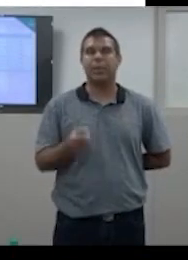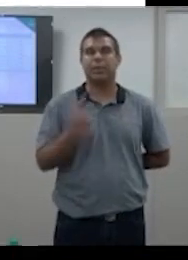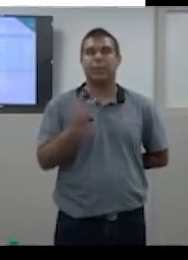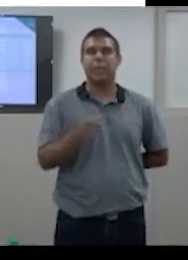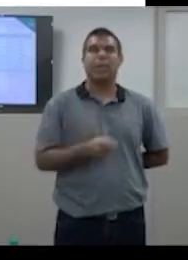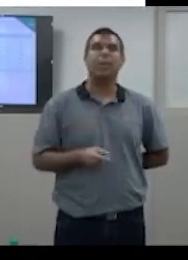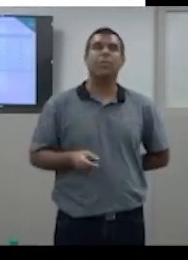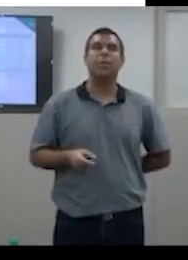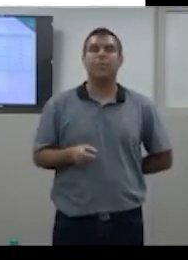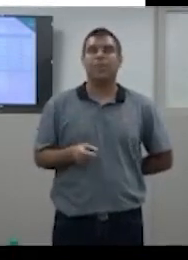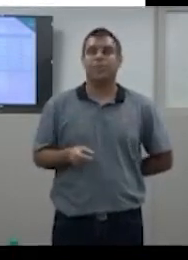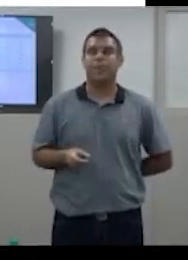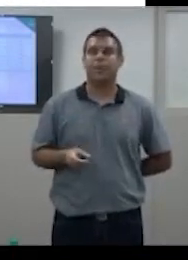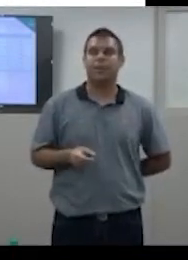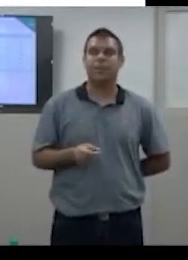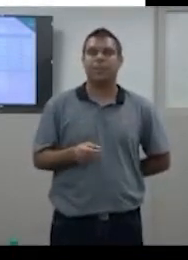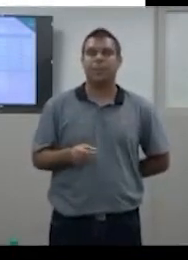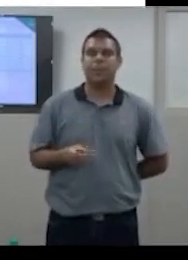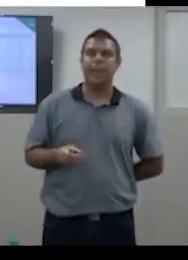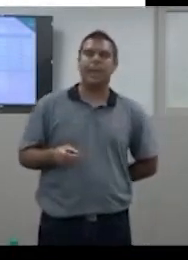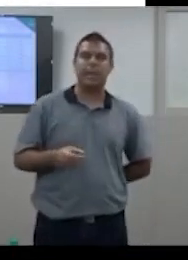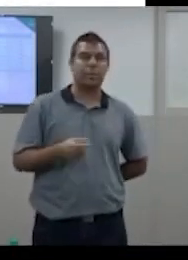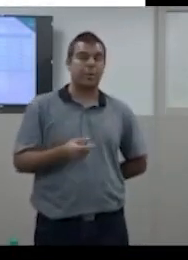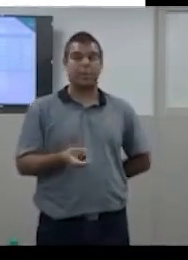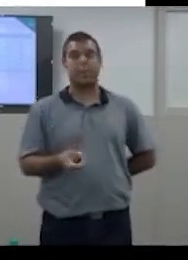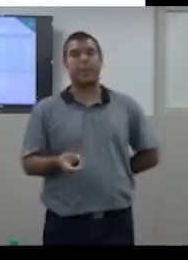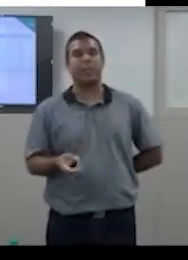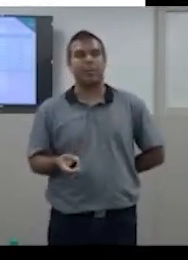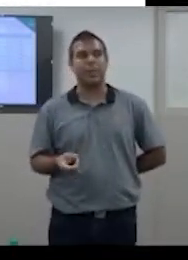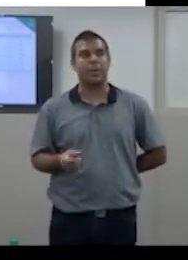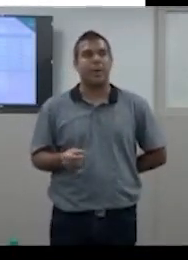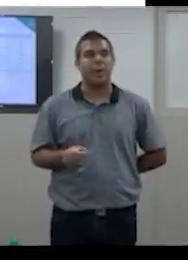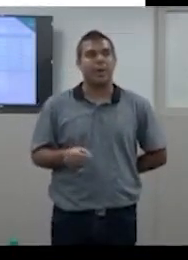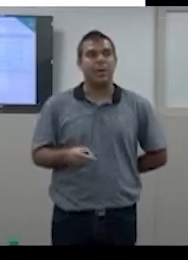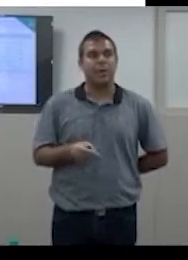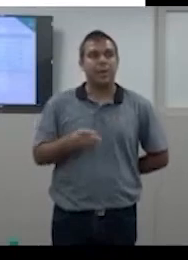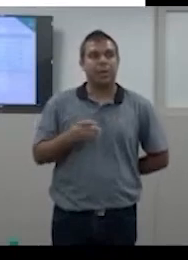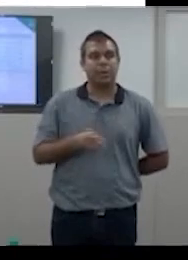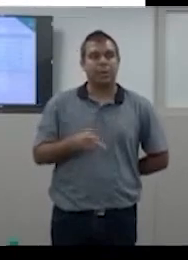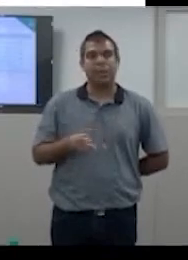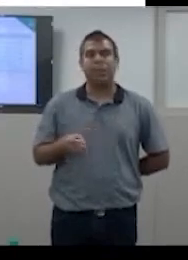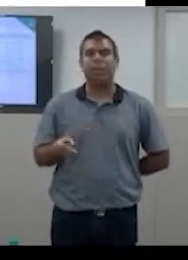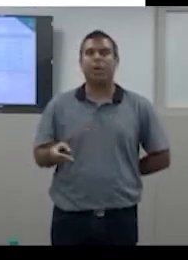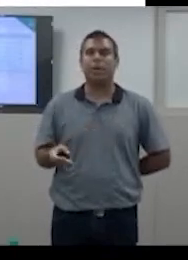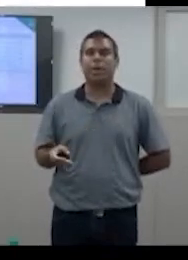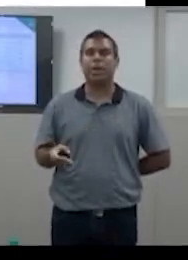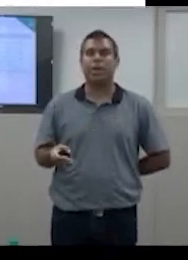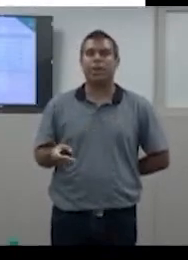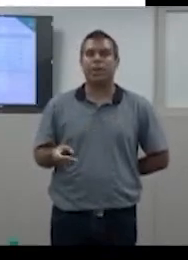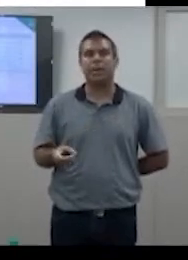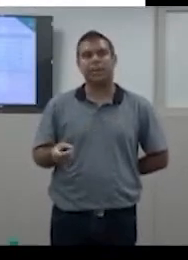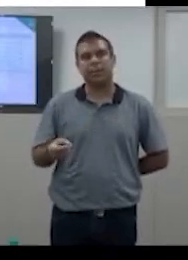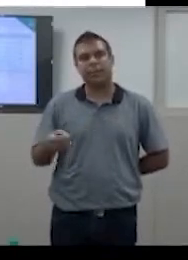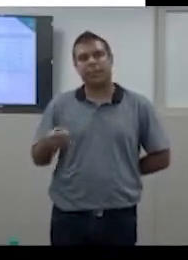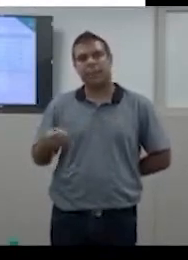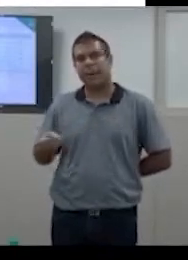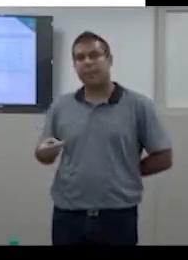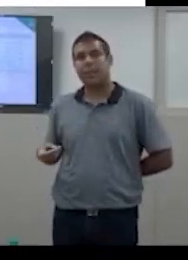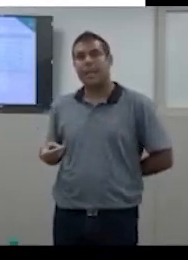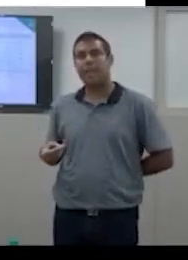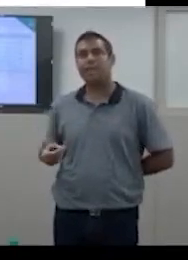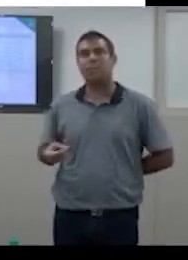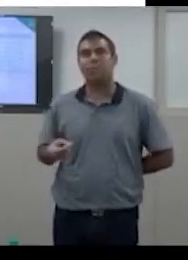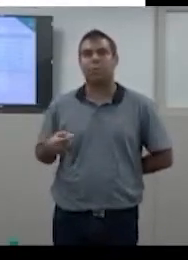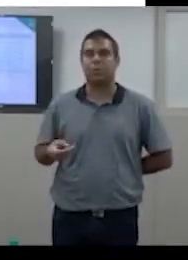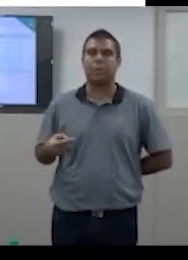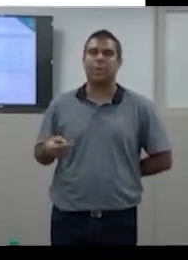com esses correspondentes. O alumínio, por exemplo, quando você vai pegar ele numa jazida de alumínio, então você vai ter todo esse suporte que acaba tendo ali, então você vai